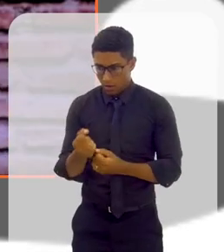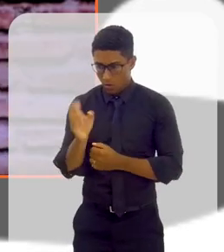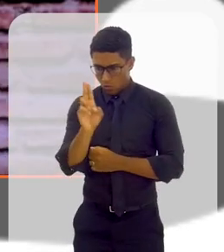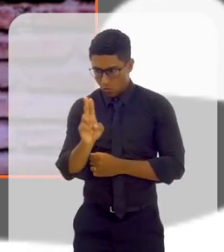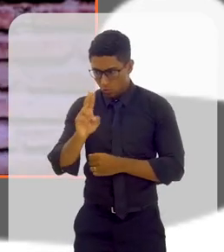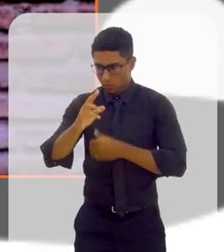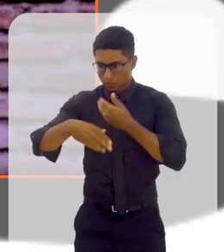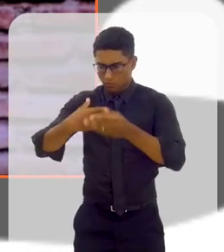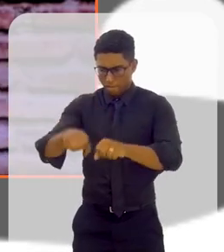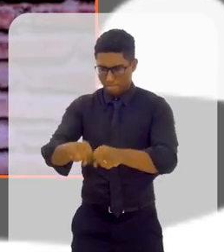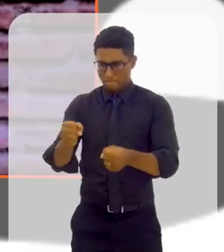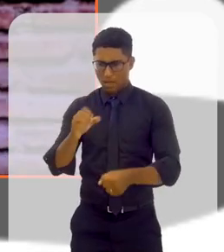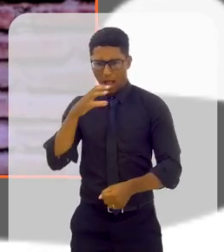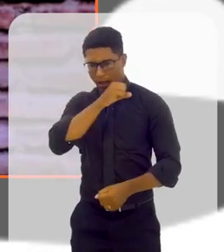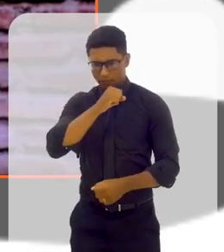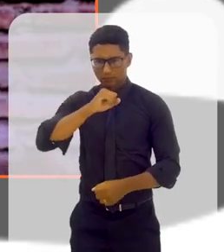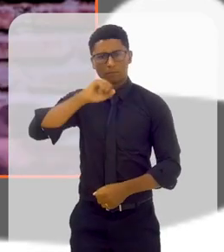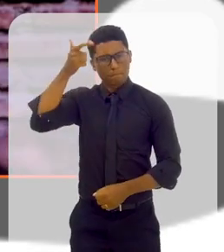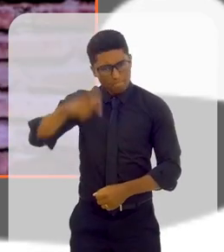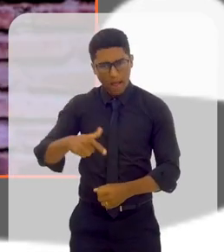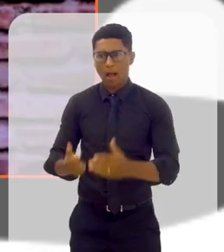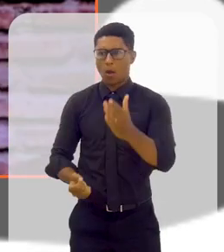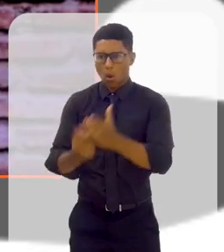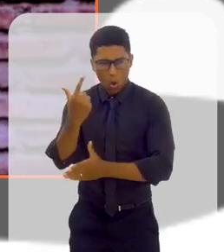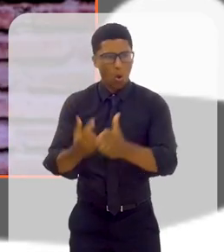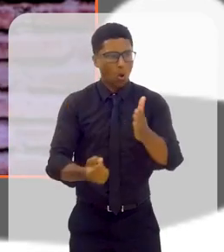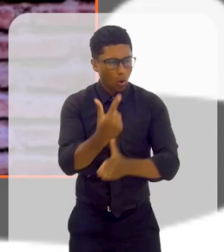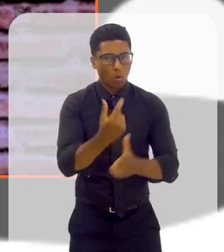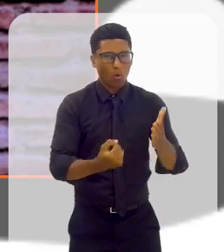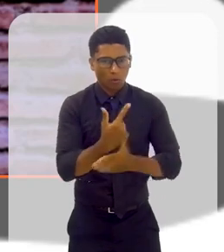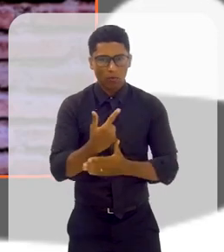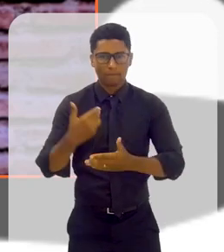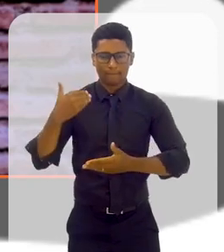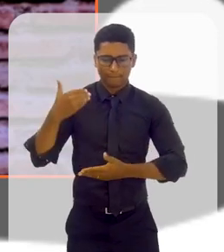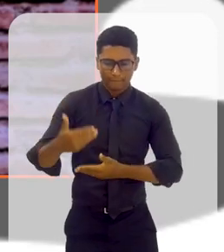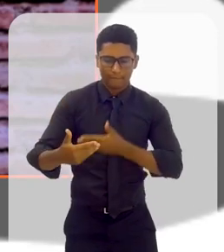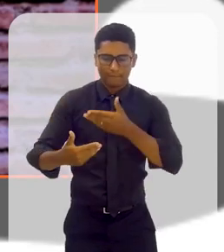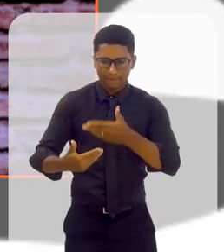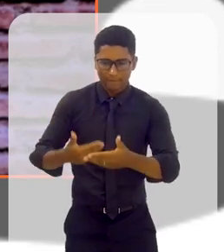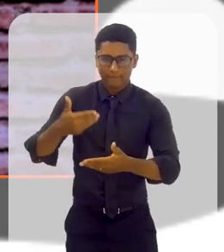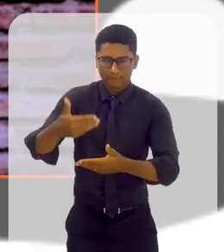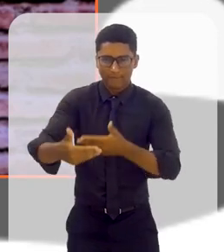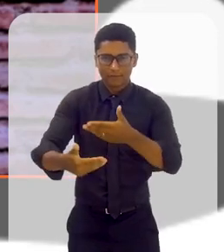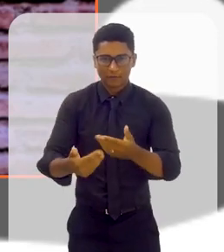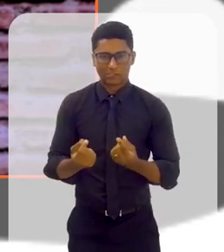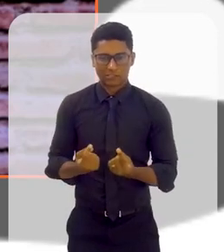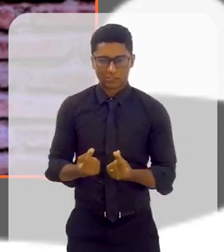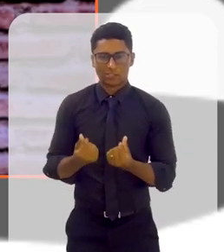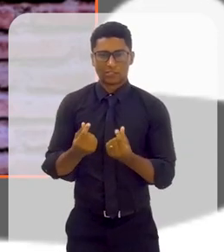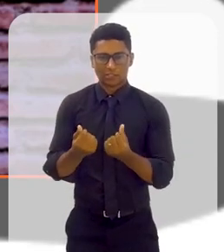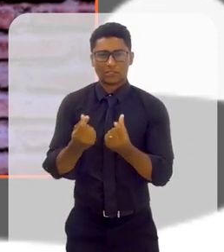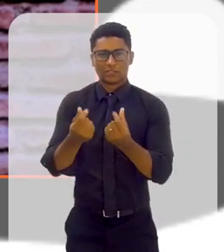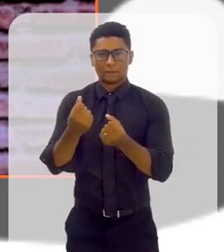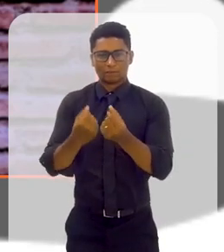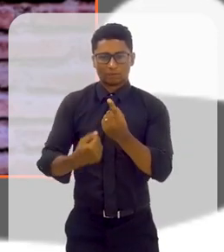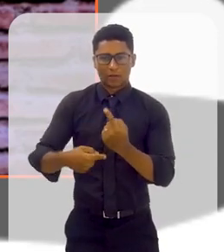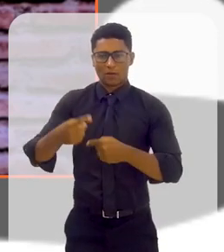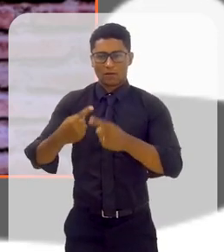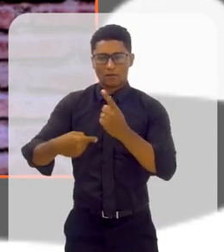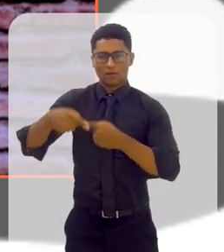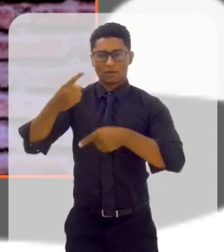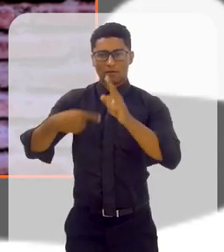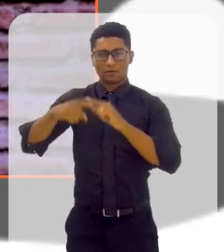gero riqueza. Essa era a teoria capitalista, que perdura até os dias de hoje, mas ela tem um ponto